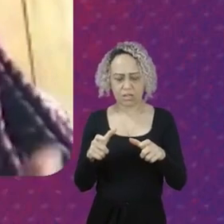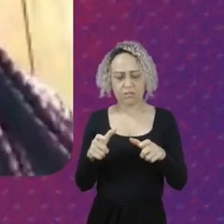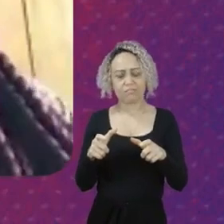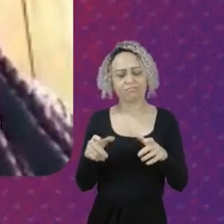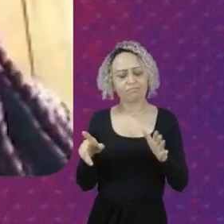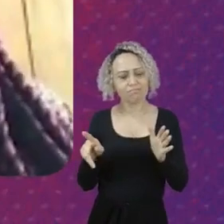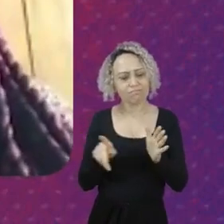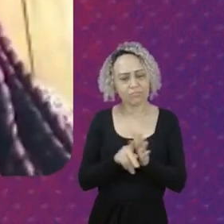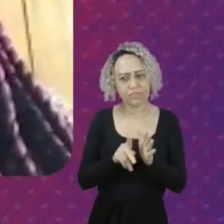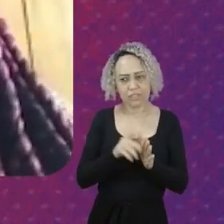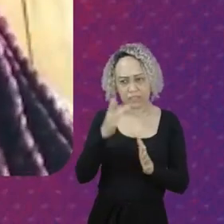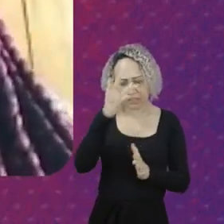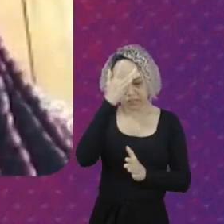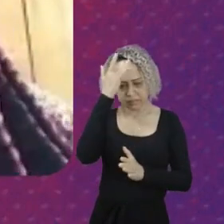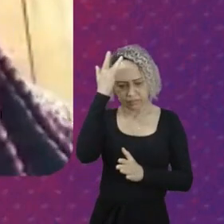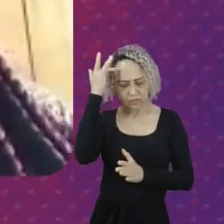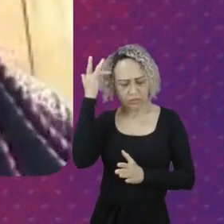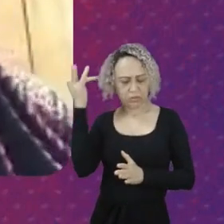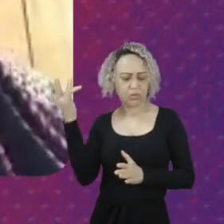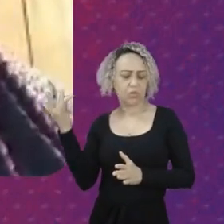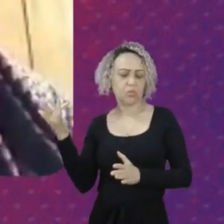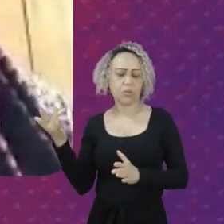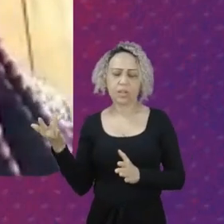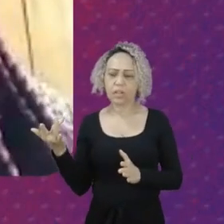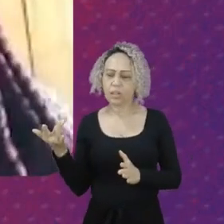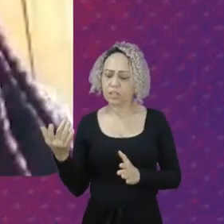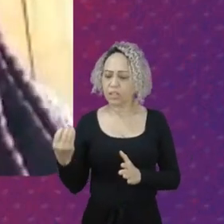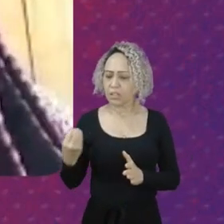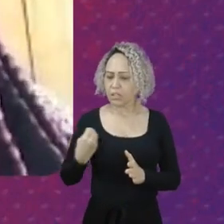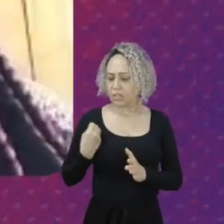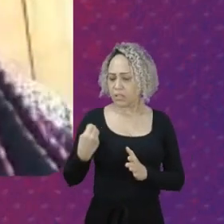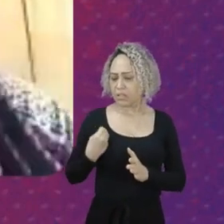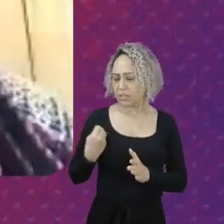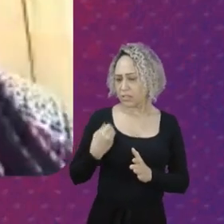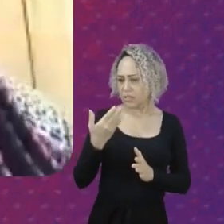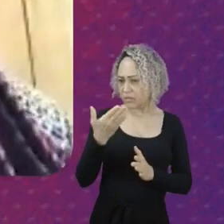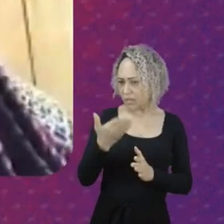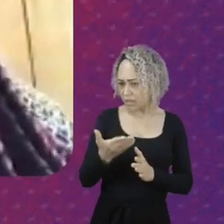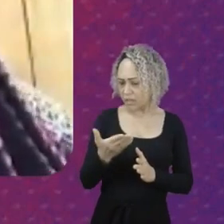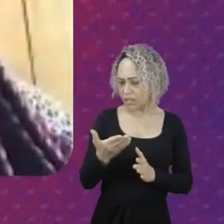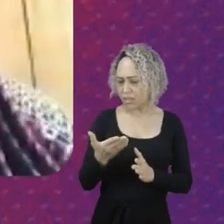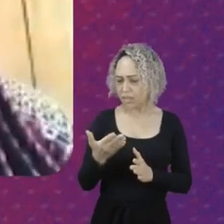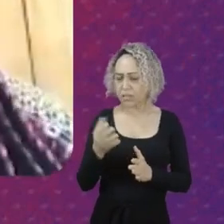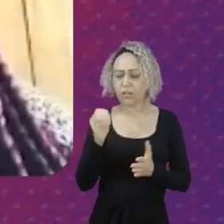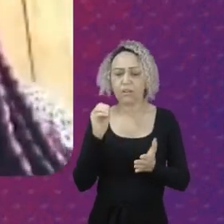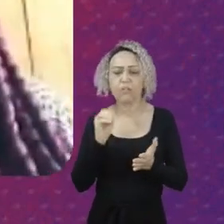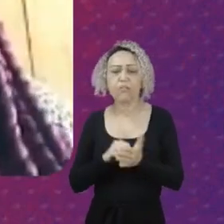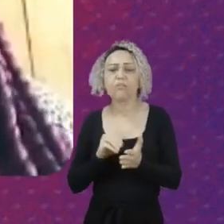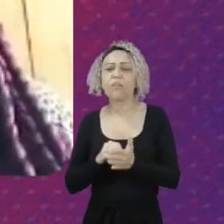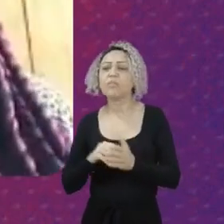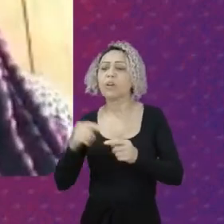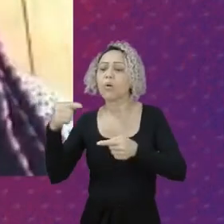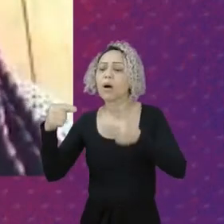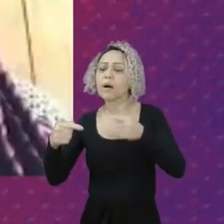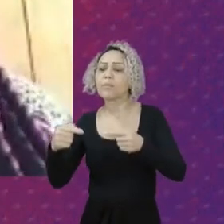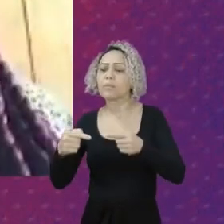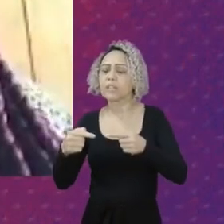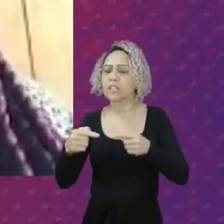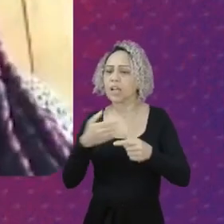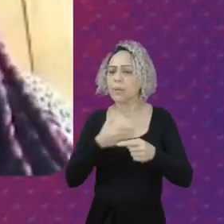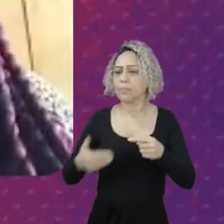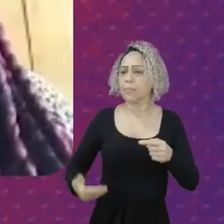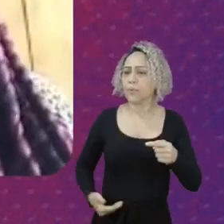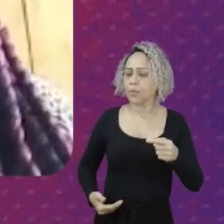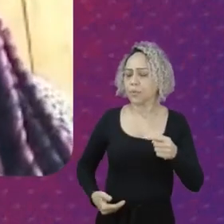alternativa, de autoconstrução, a uma ausência histórica de uma política pública de habitação. A